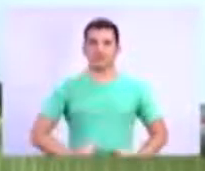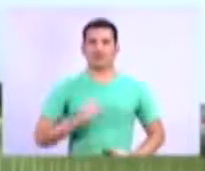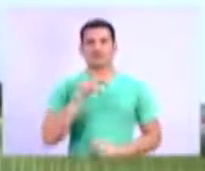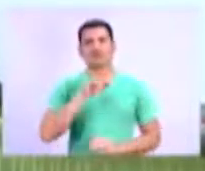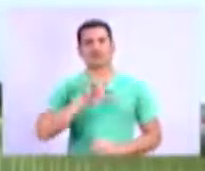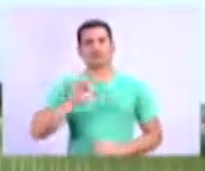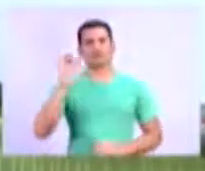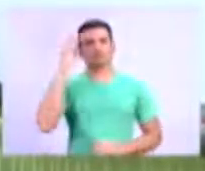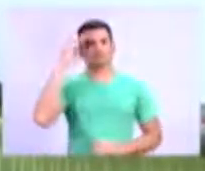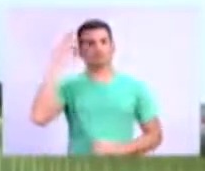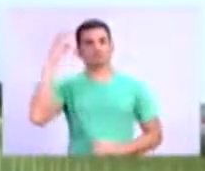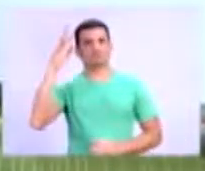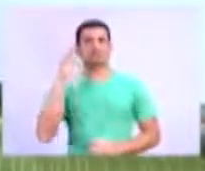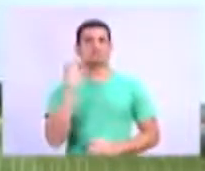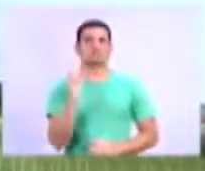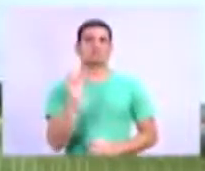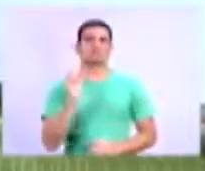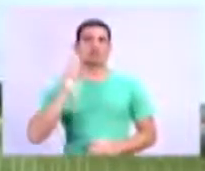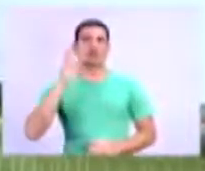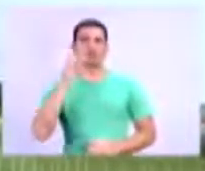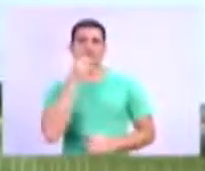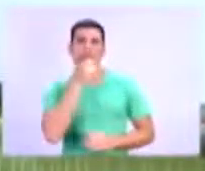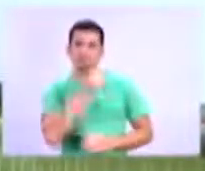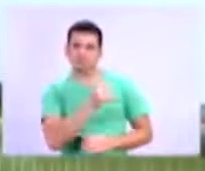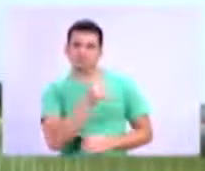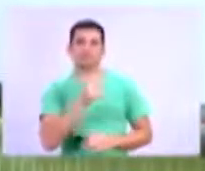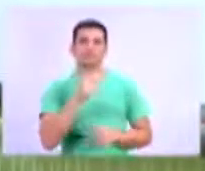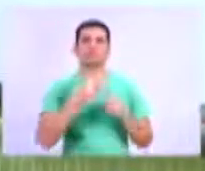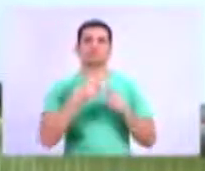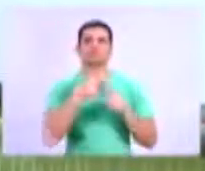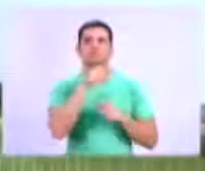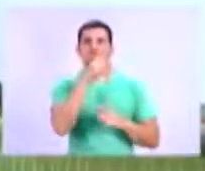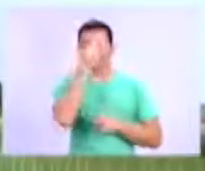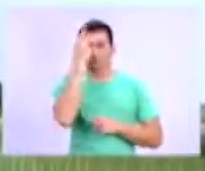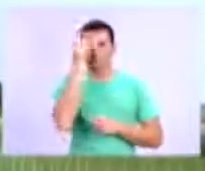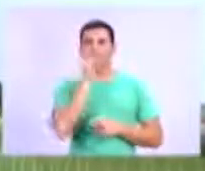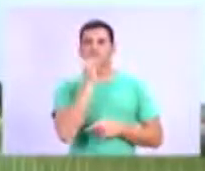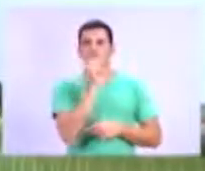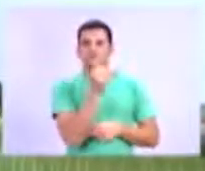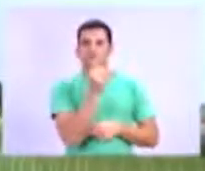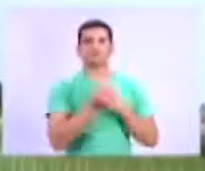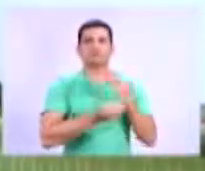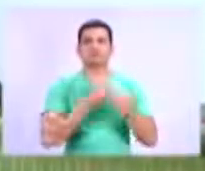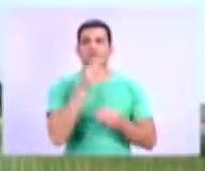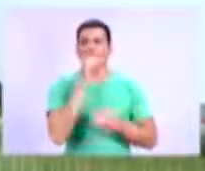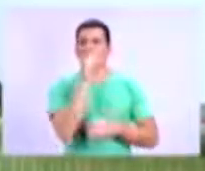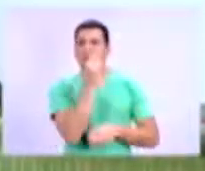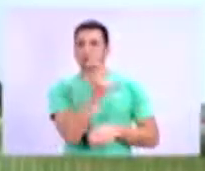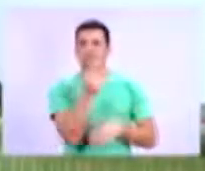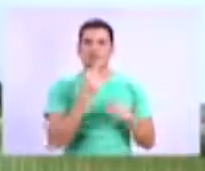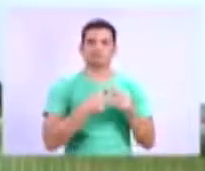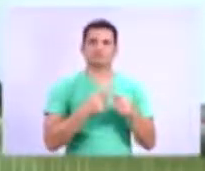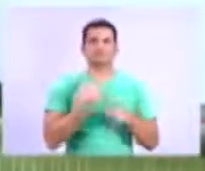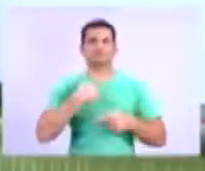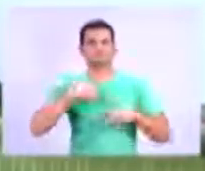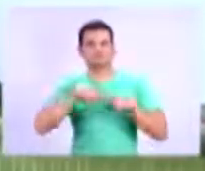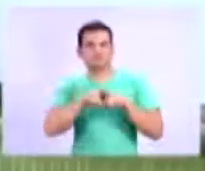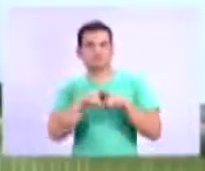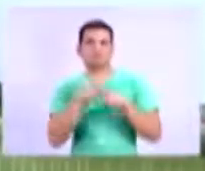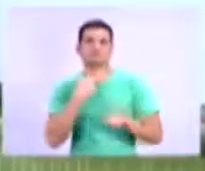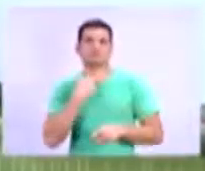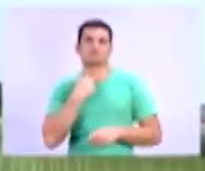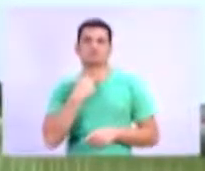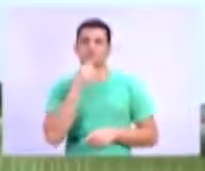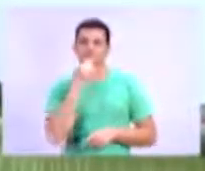Quem está dizendo? Por que essa pessoa está dizendo? Como ela está dizendo? Porque eu também não posso dizer,